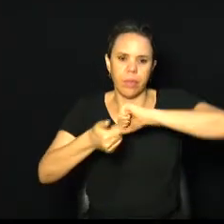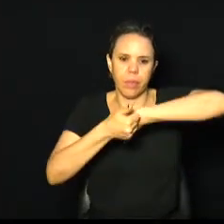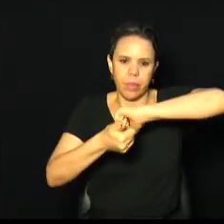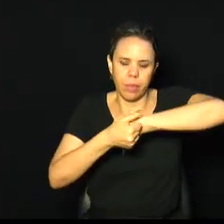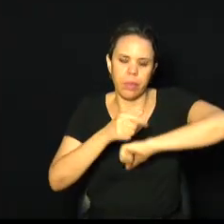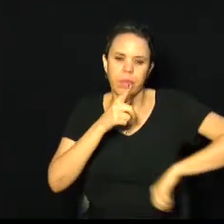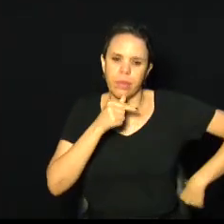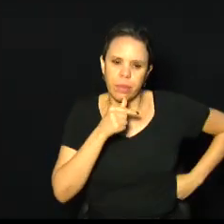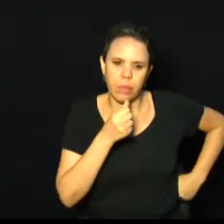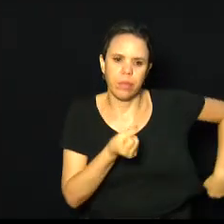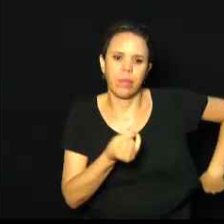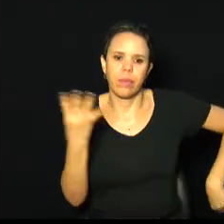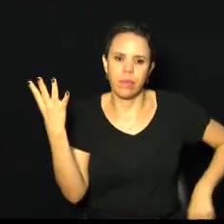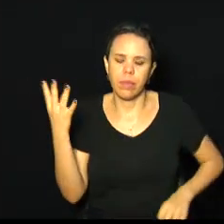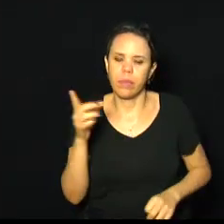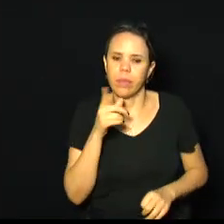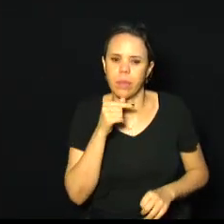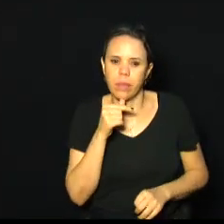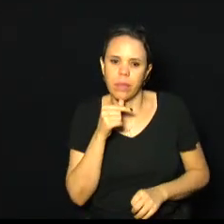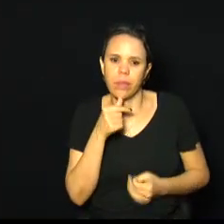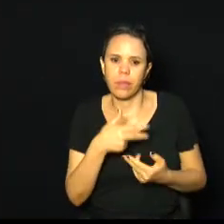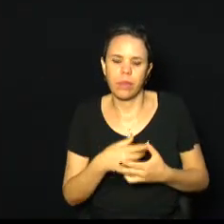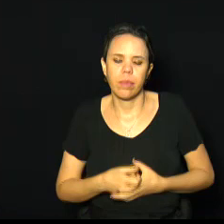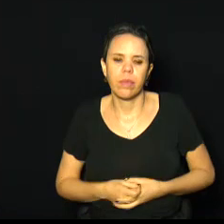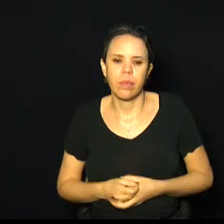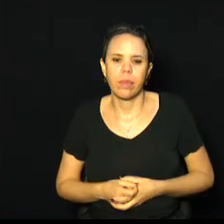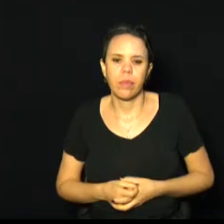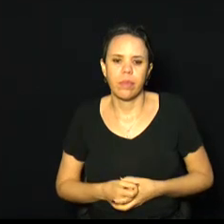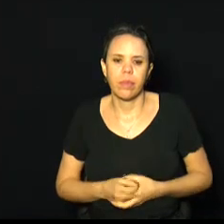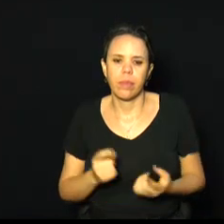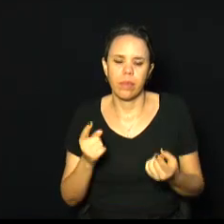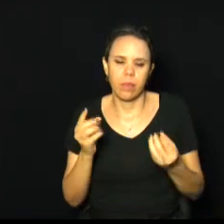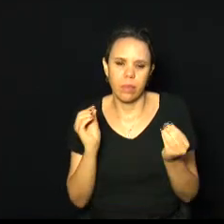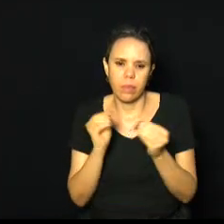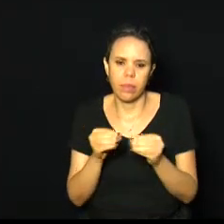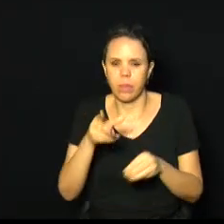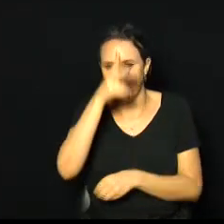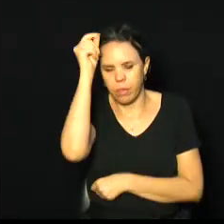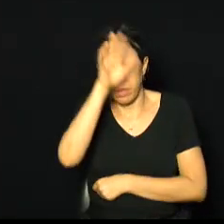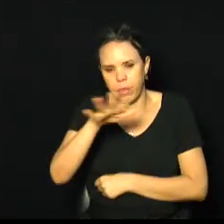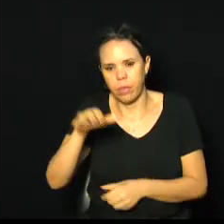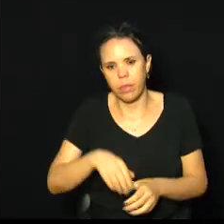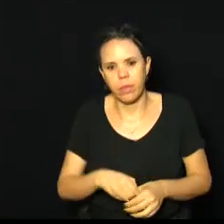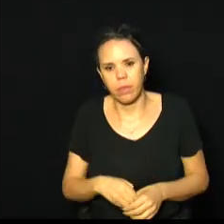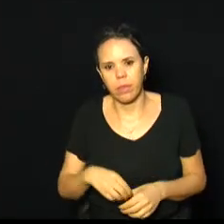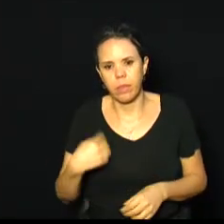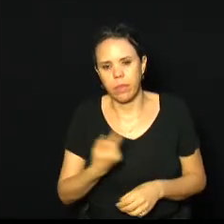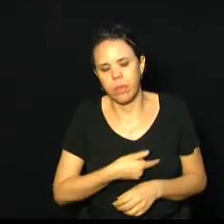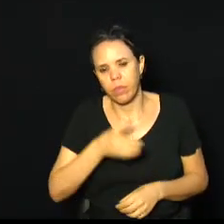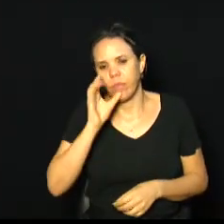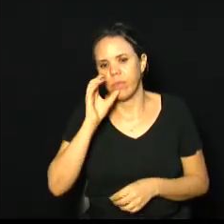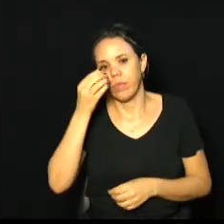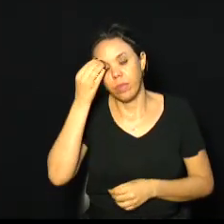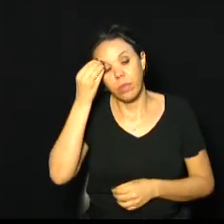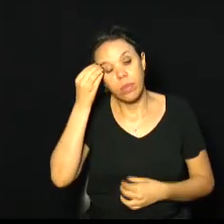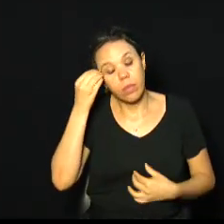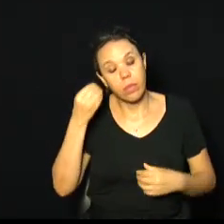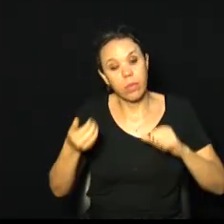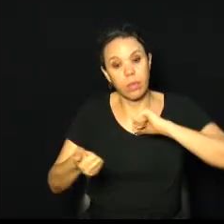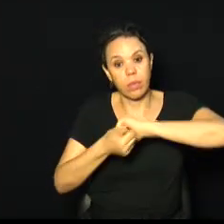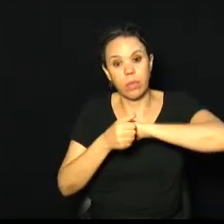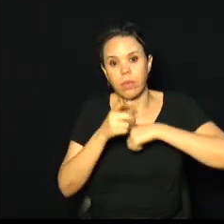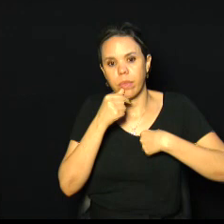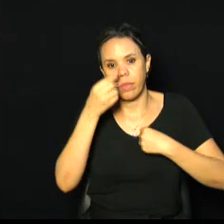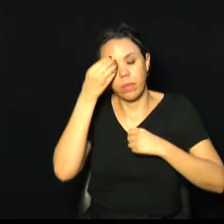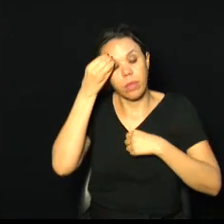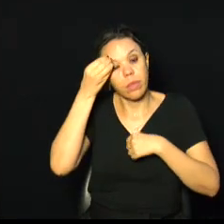águas, índice de qualidade das águas brutas, para fins de abastecimento público, o que nós bebemos, índice de qualidade das águas